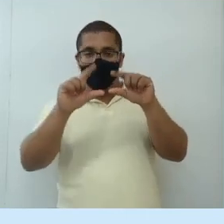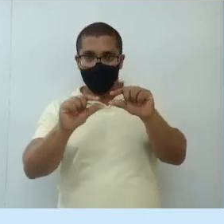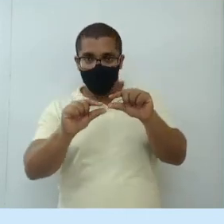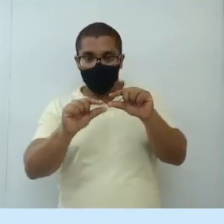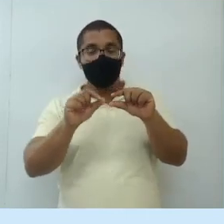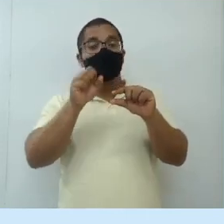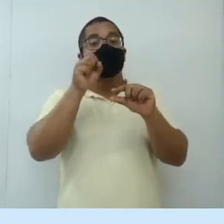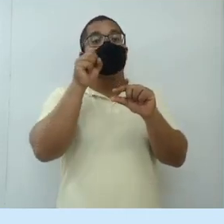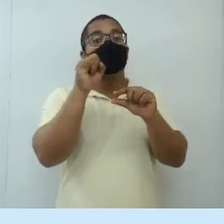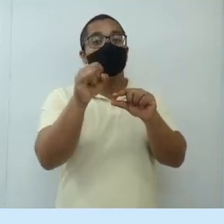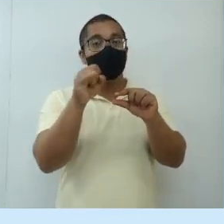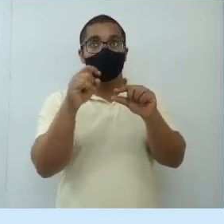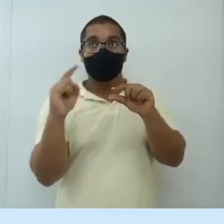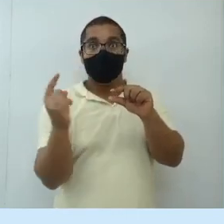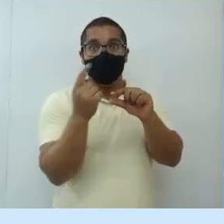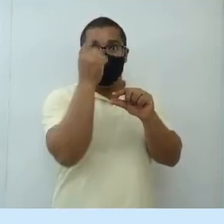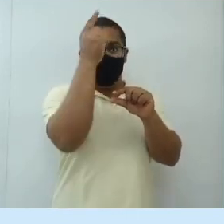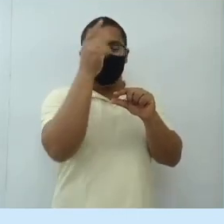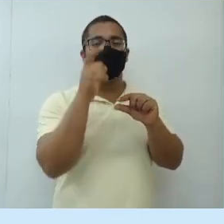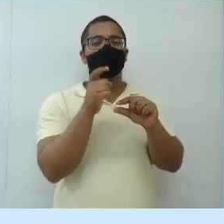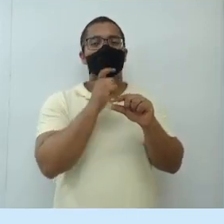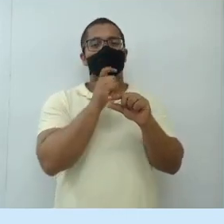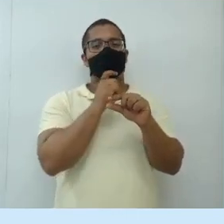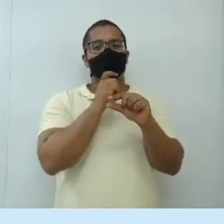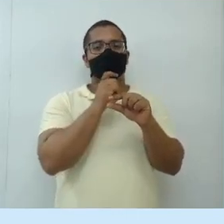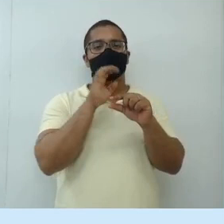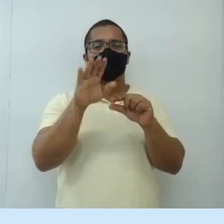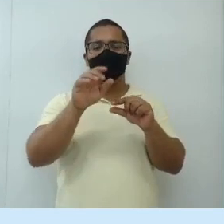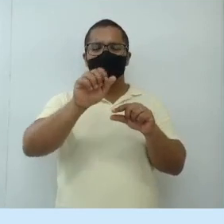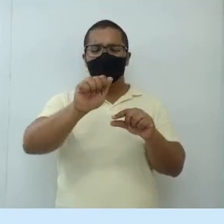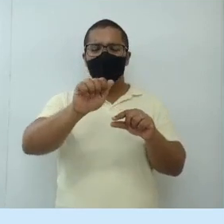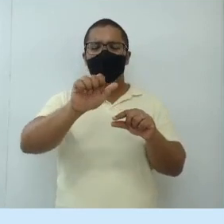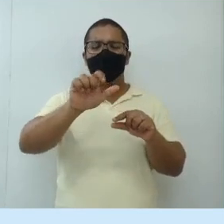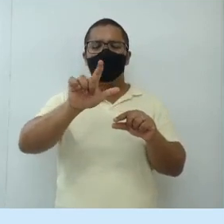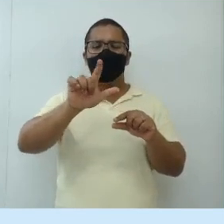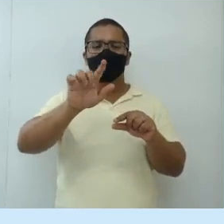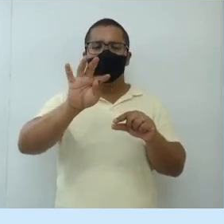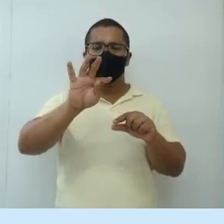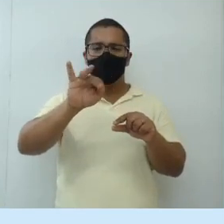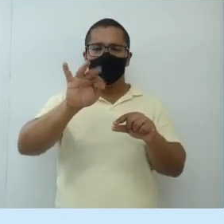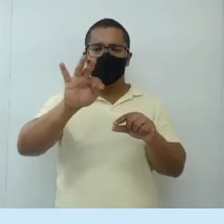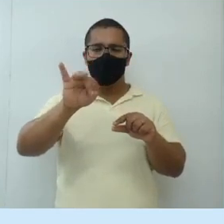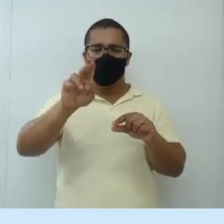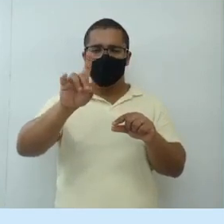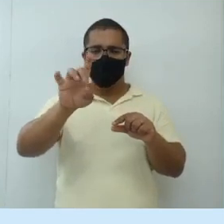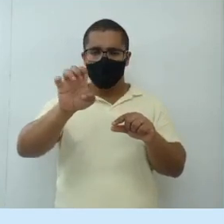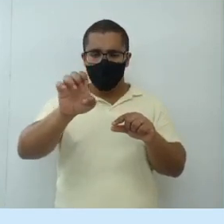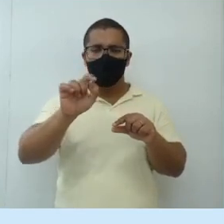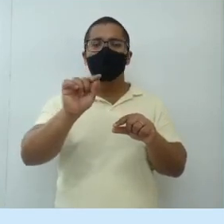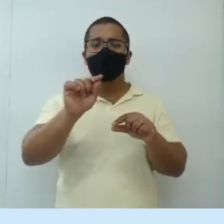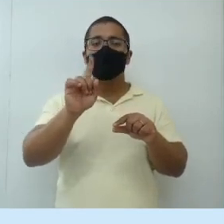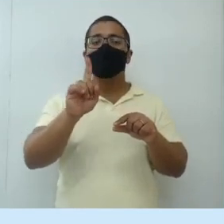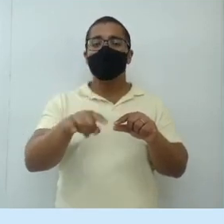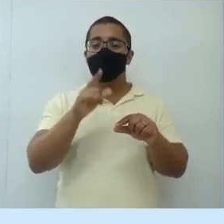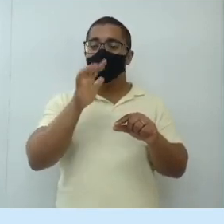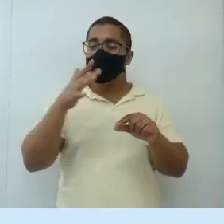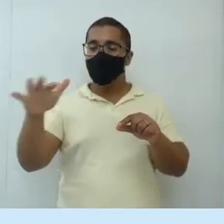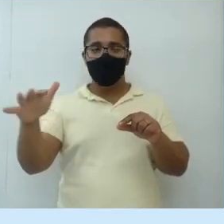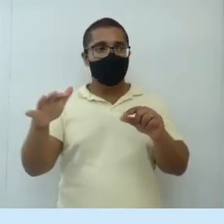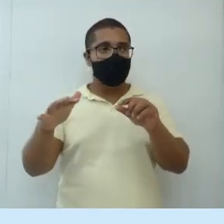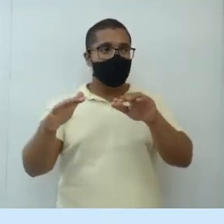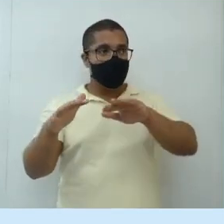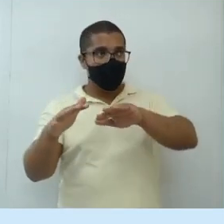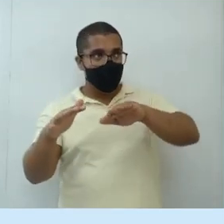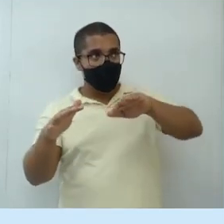mais frio tá certo mas ele quer fazer uma e dessas estações do ano Então qual seria e a